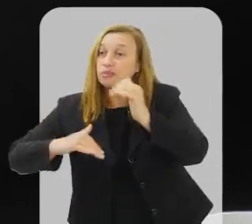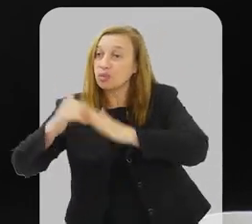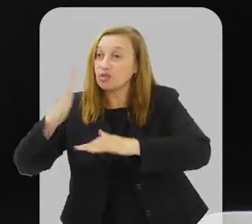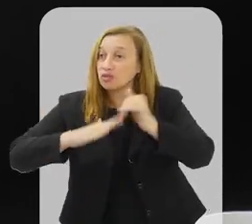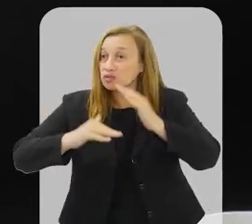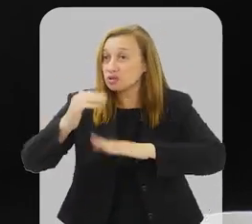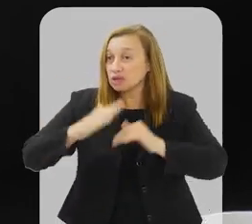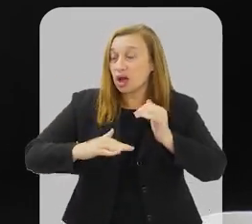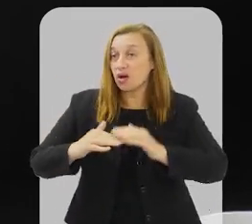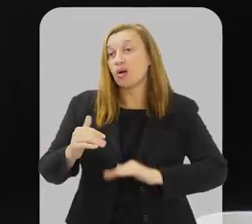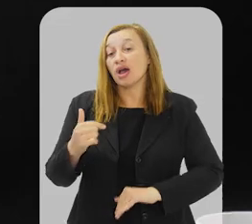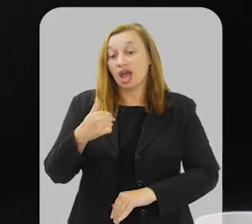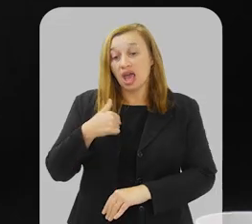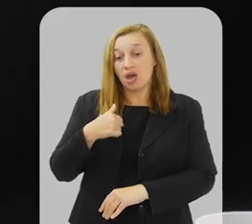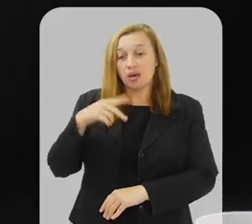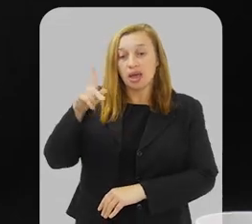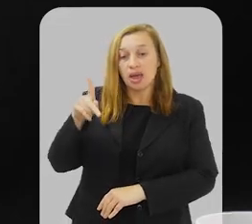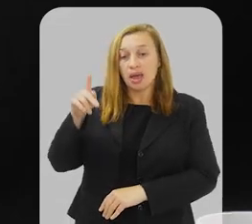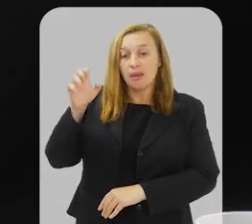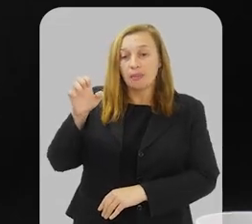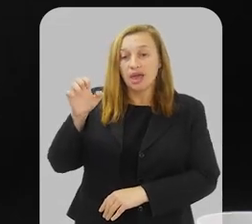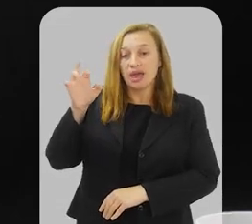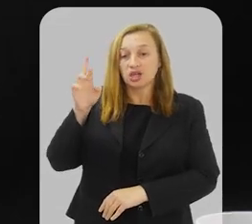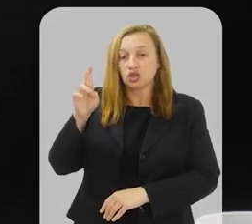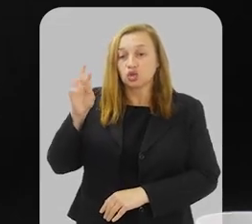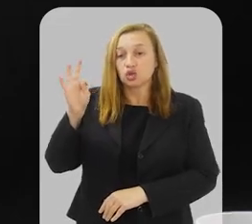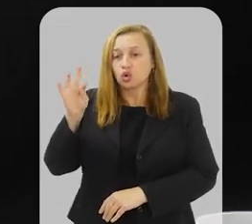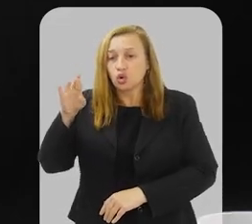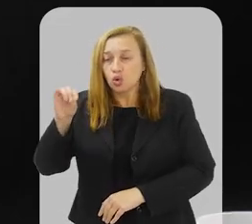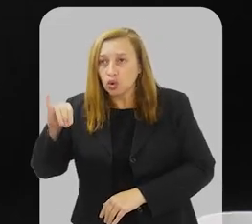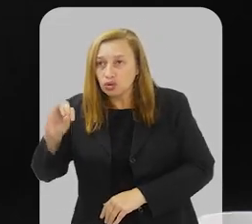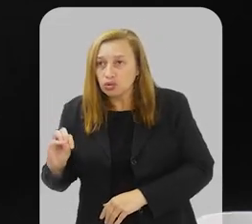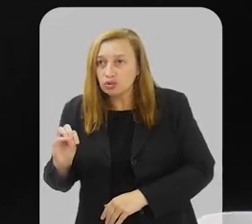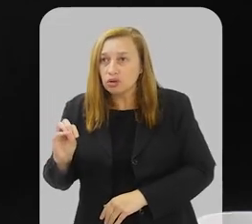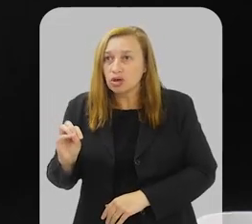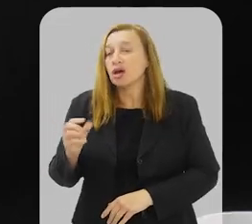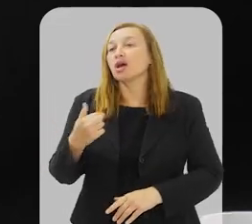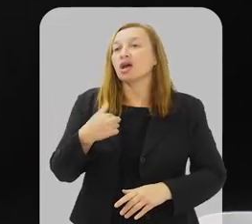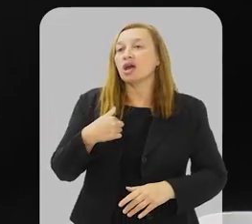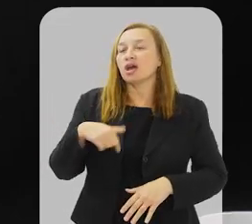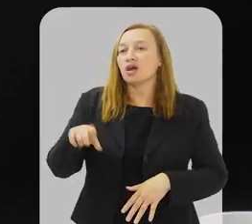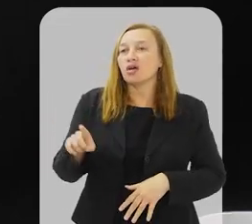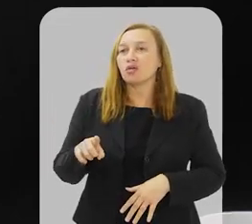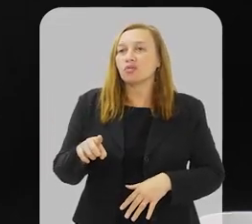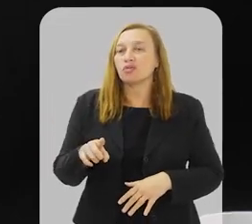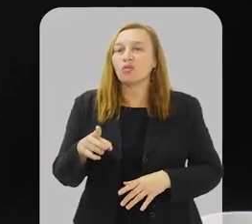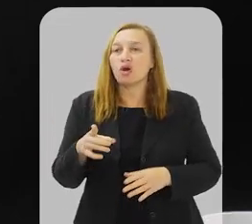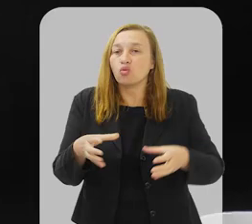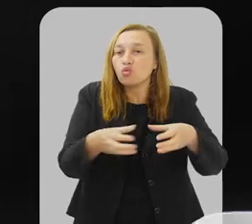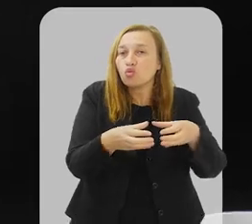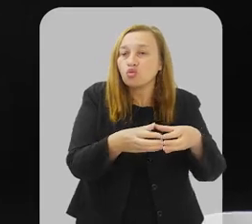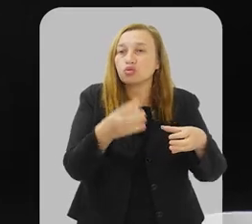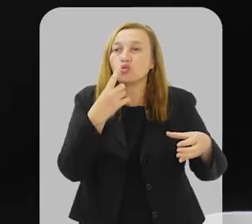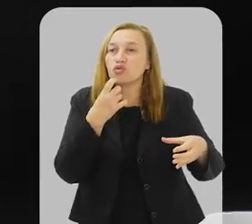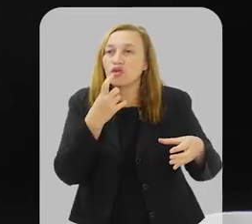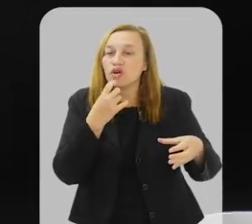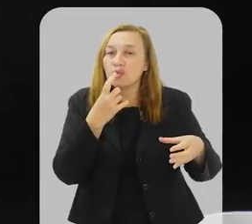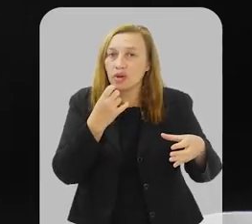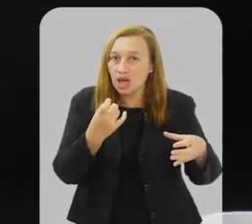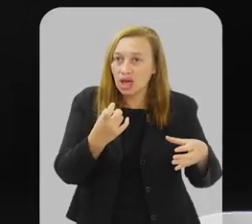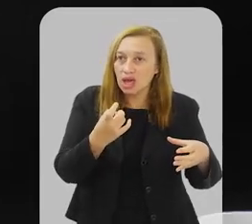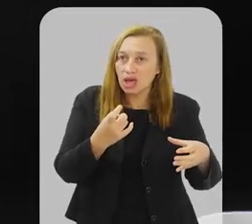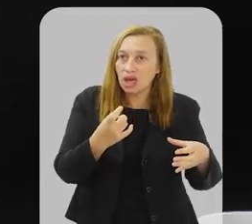e Petrônio no segundo ano fizemos dupla Então eu fui eu fui eh essa essa Persona eu era um dos